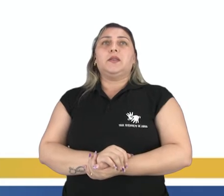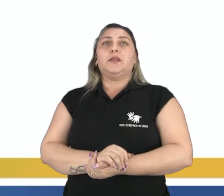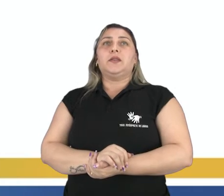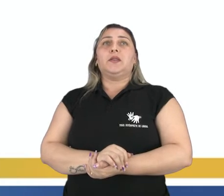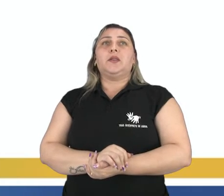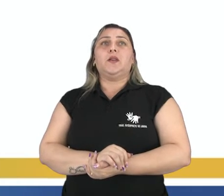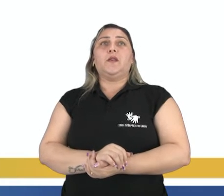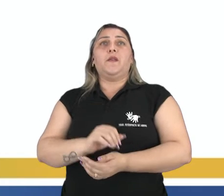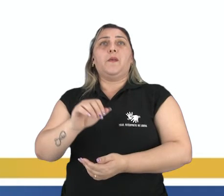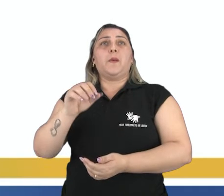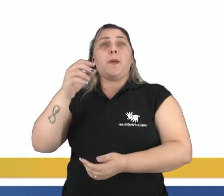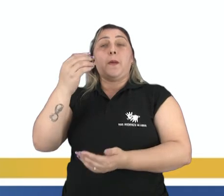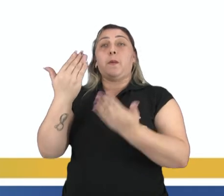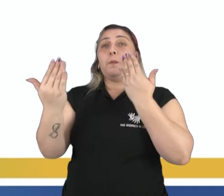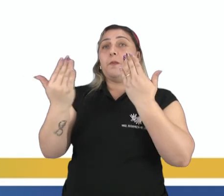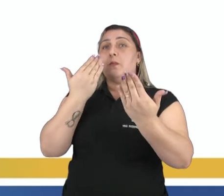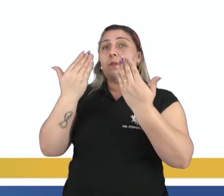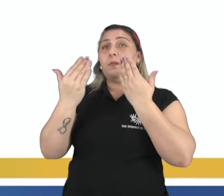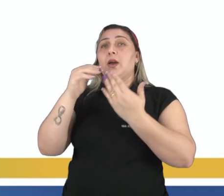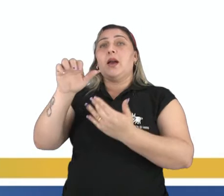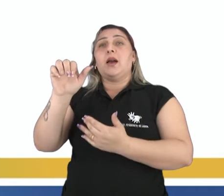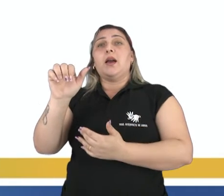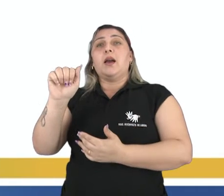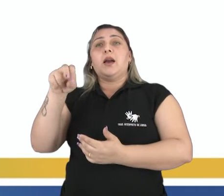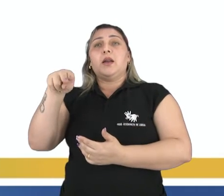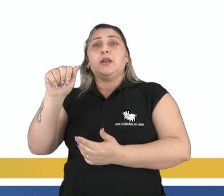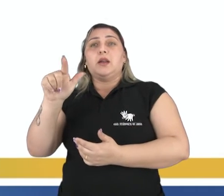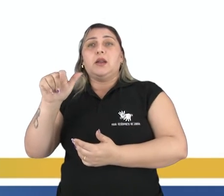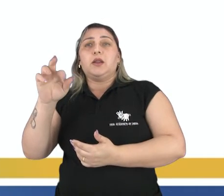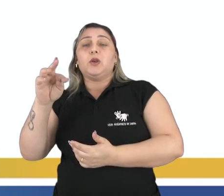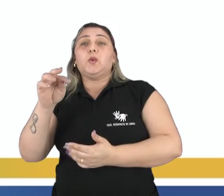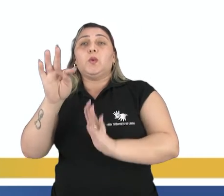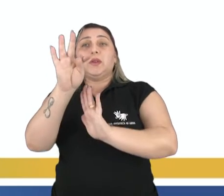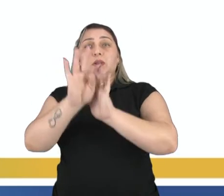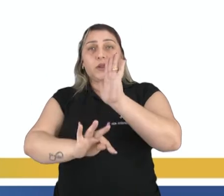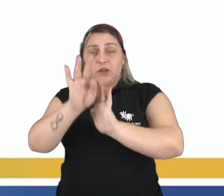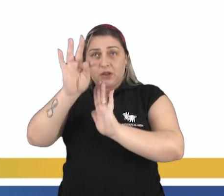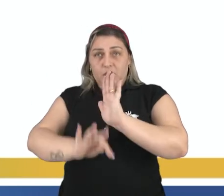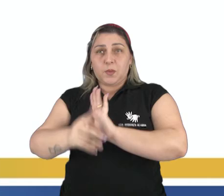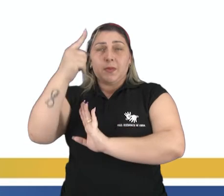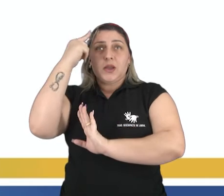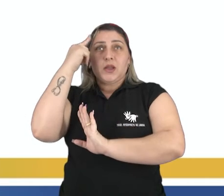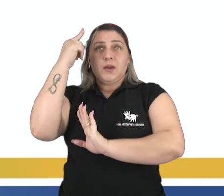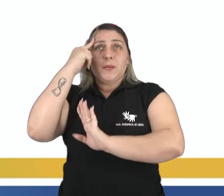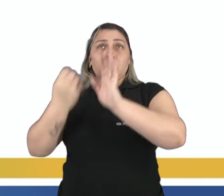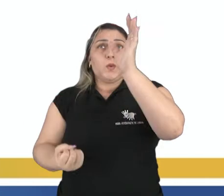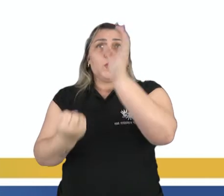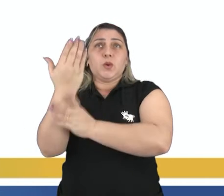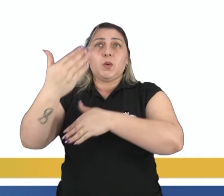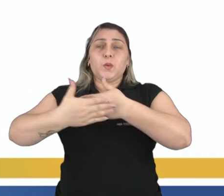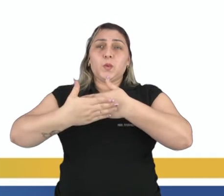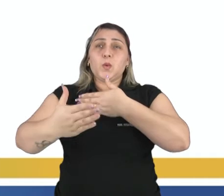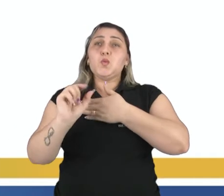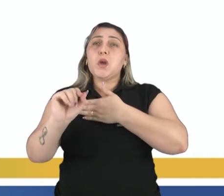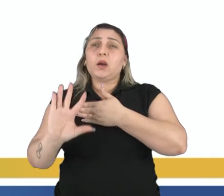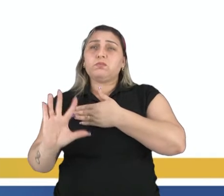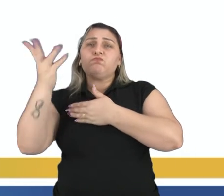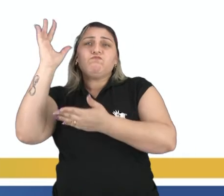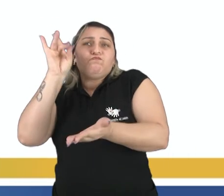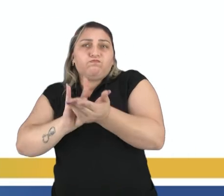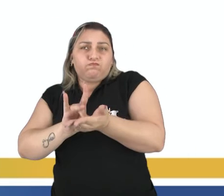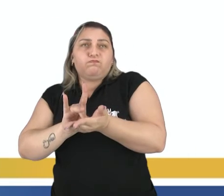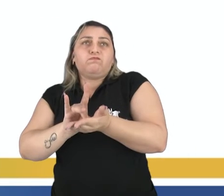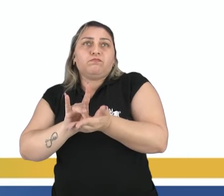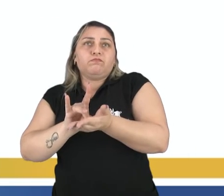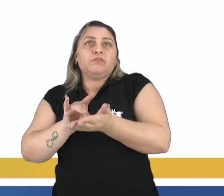Entre o analítico e o psicológico, né? Que no texto vertical analítico, a reflexão ela vai surgir a partir do fato, daquele